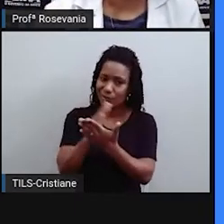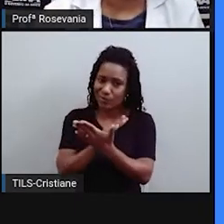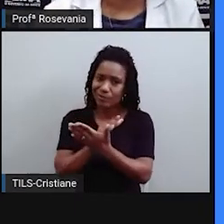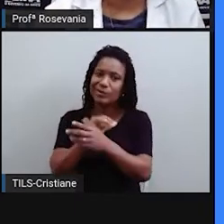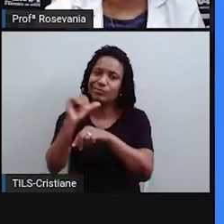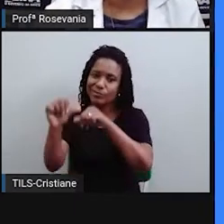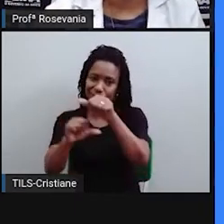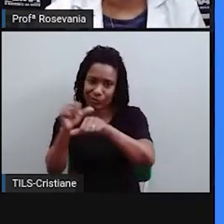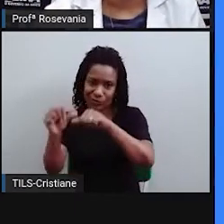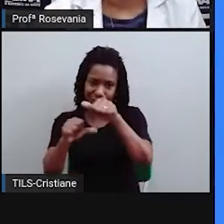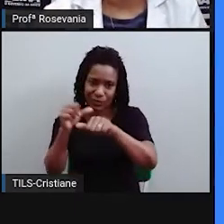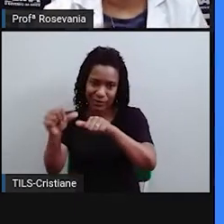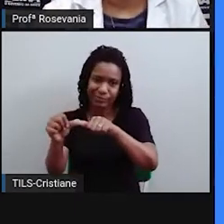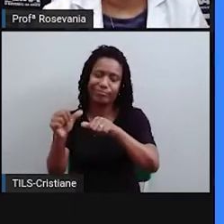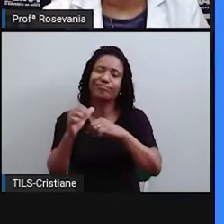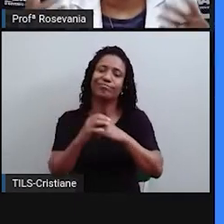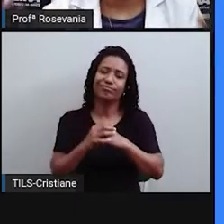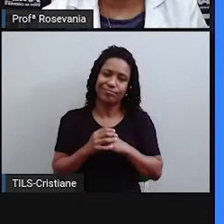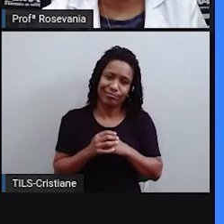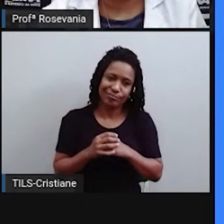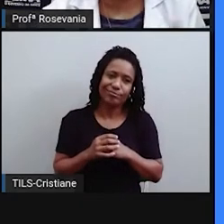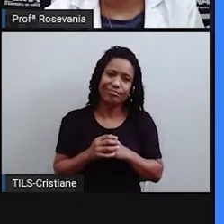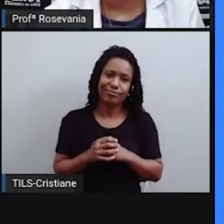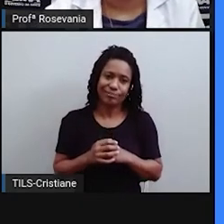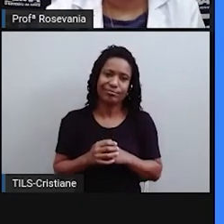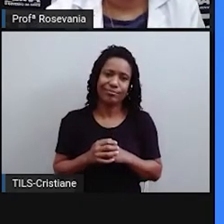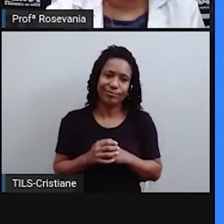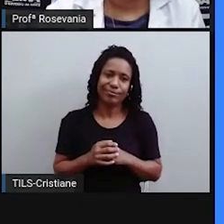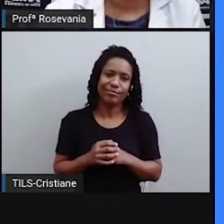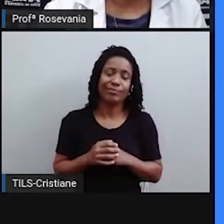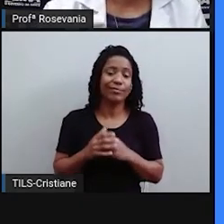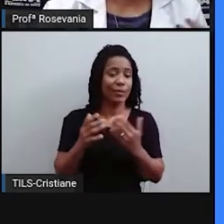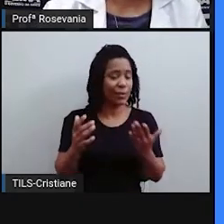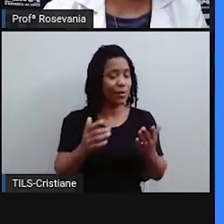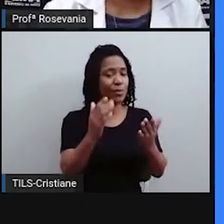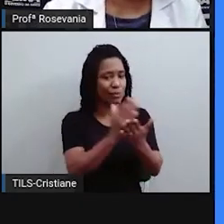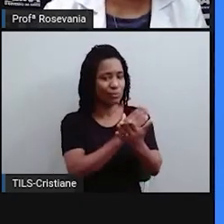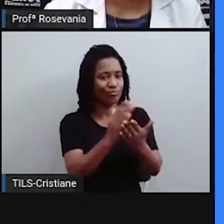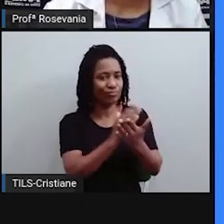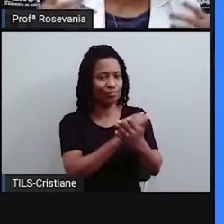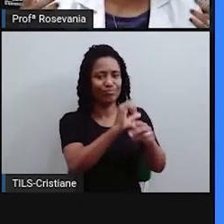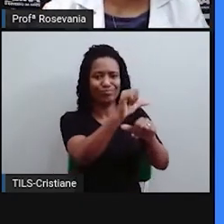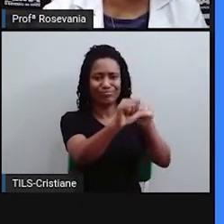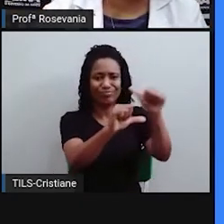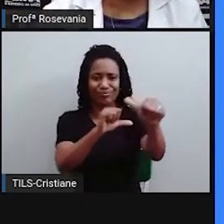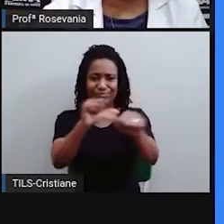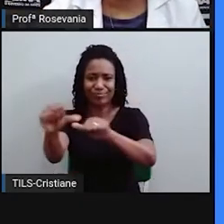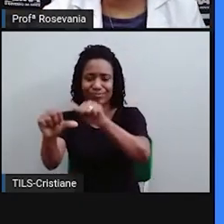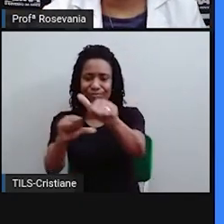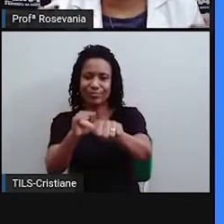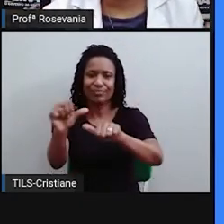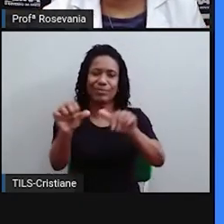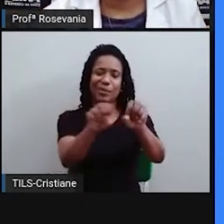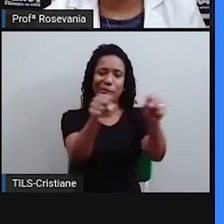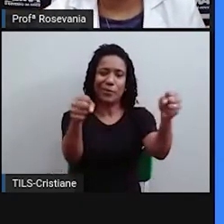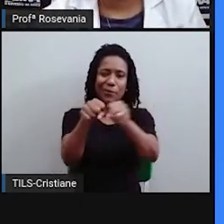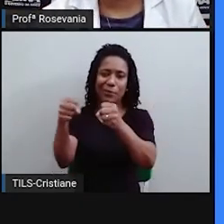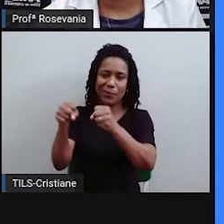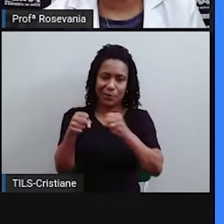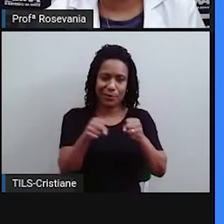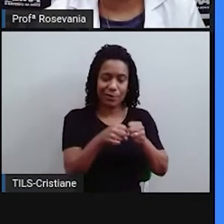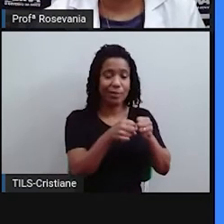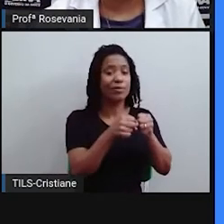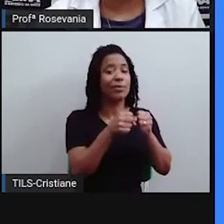destruição também, né, para o espaço, principalmente, né, as áreas naturais. E outras constroem coisas que